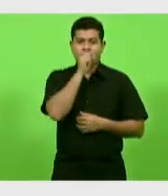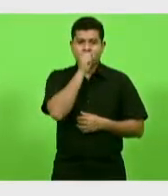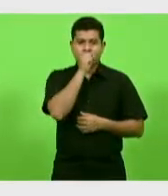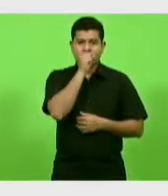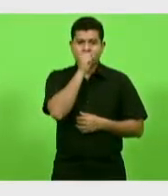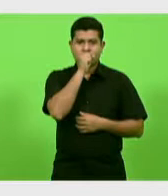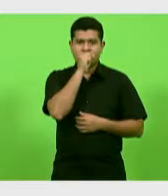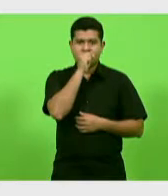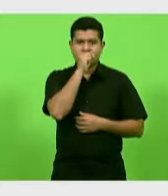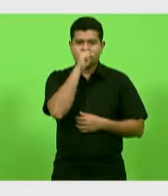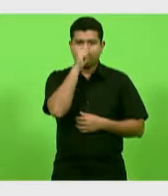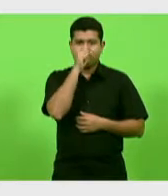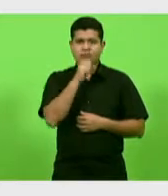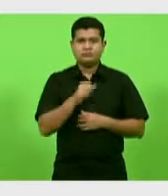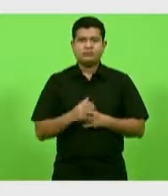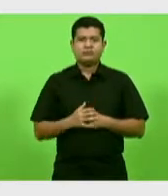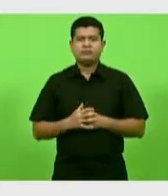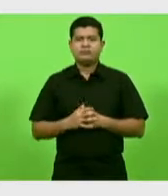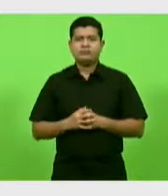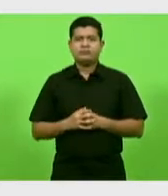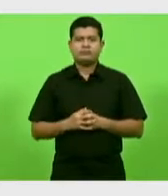Como vota a deputada Ada De Luca?